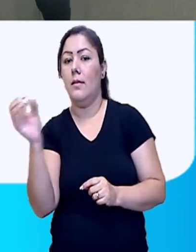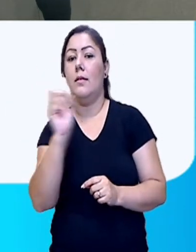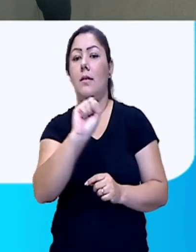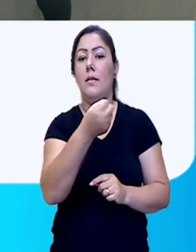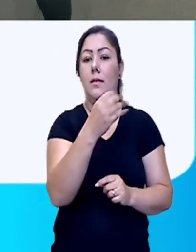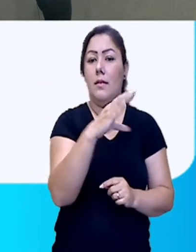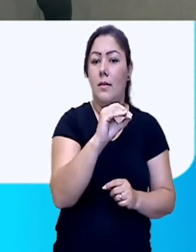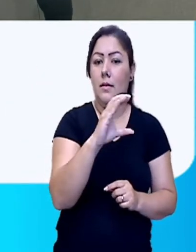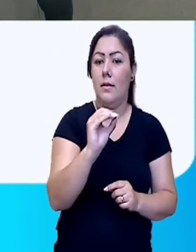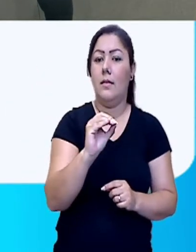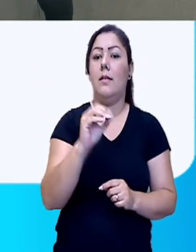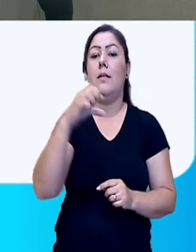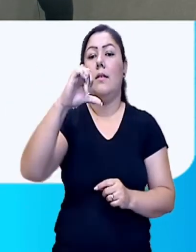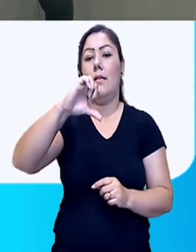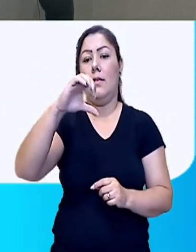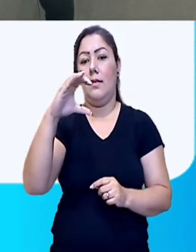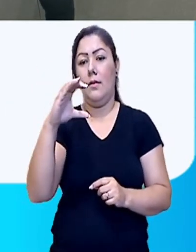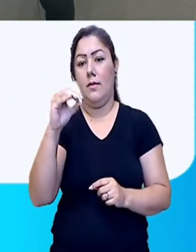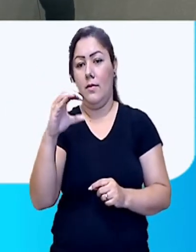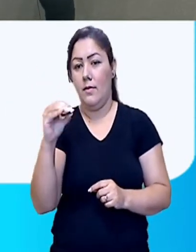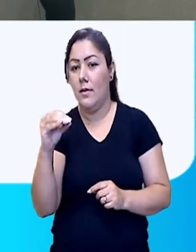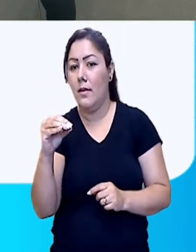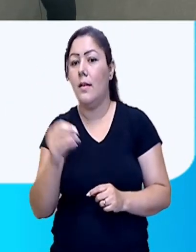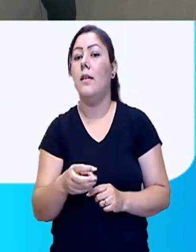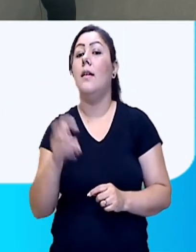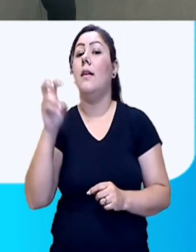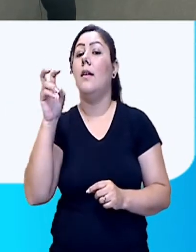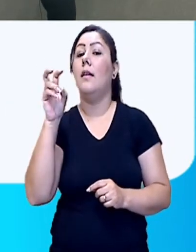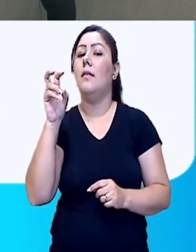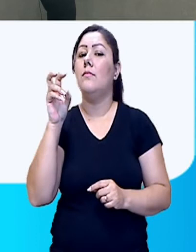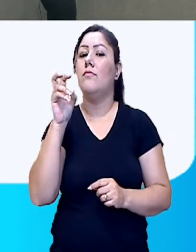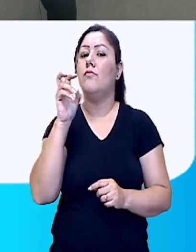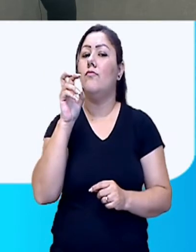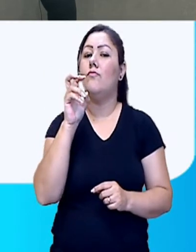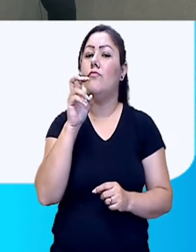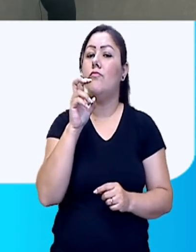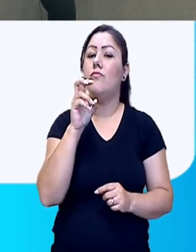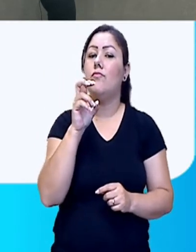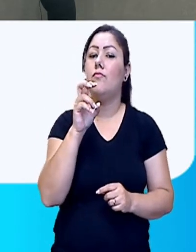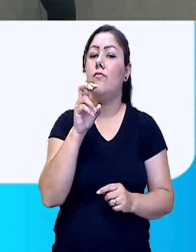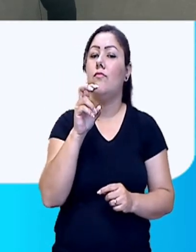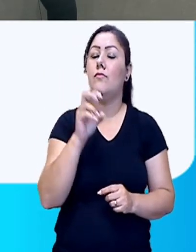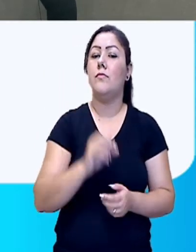800, 900 e 50,